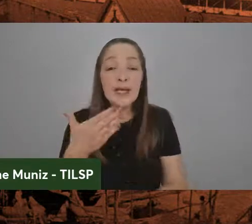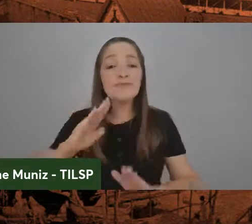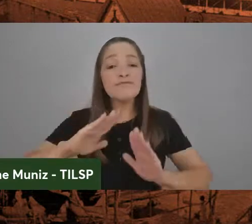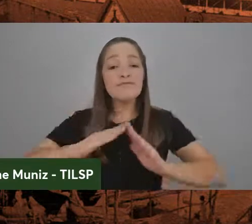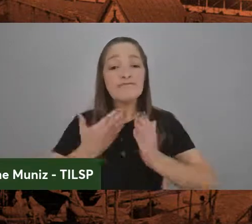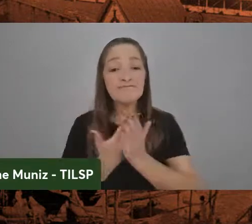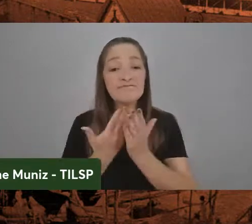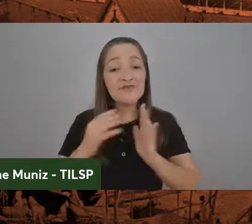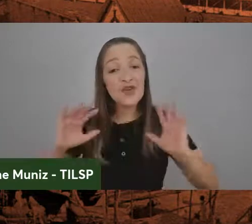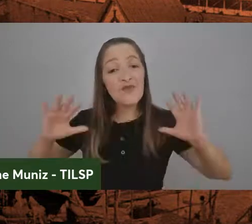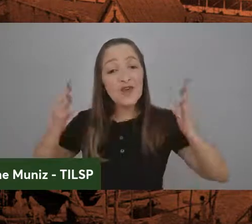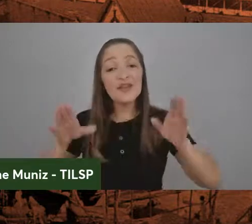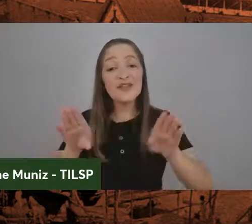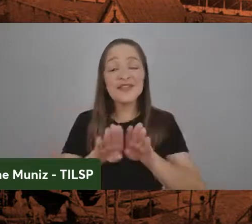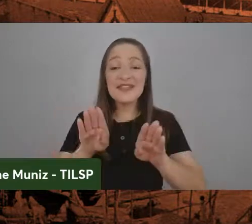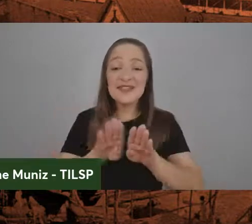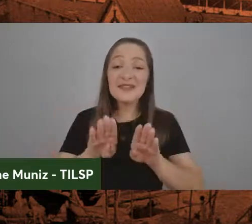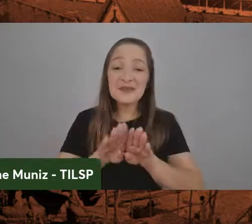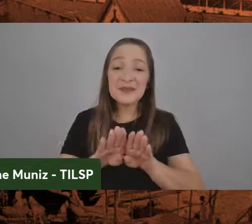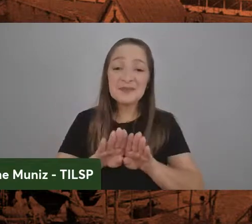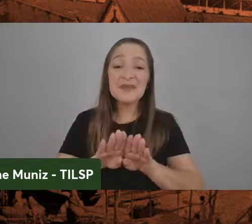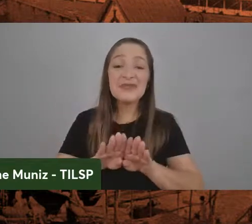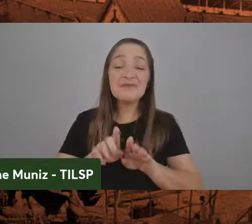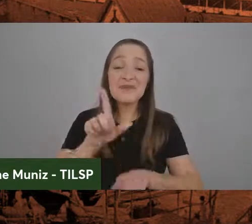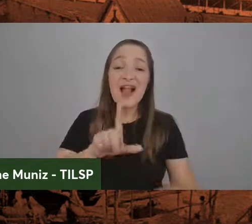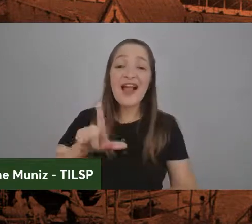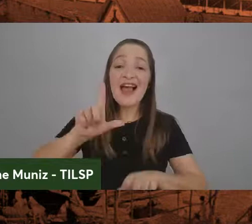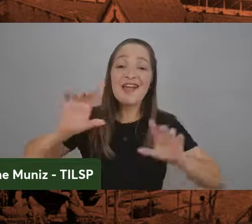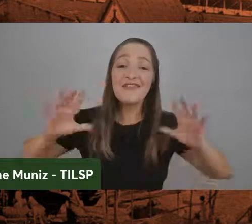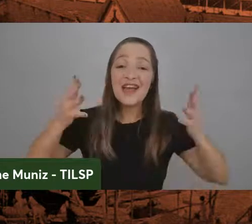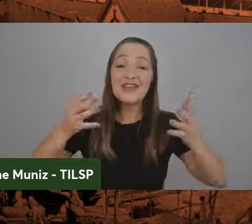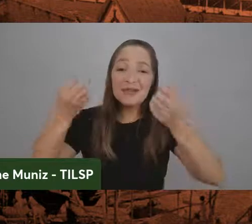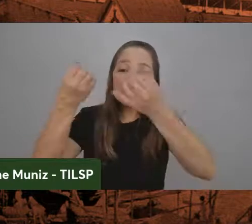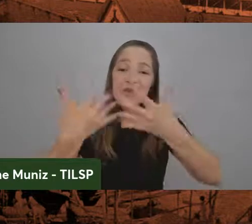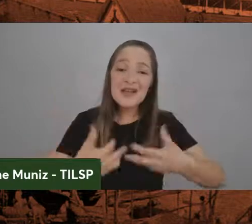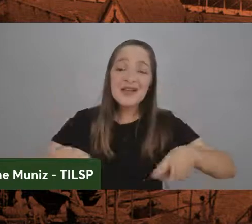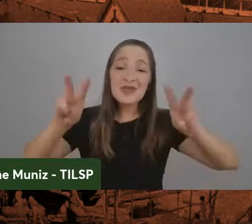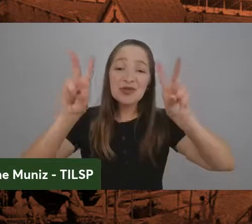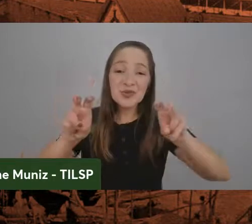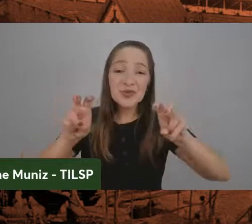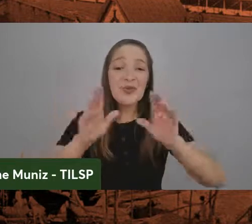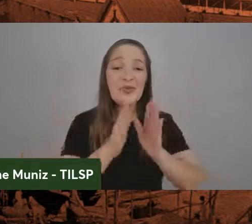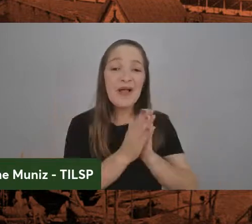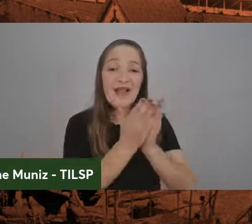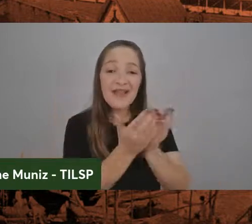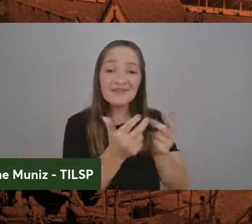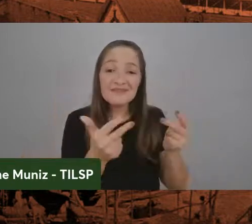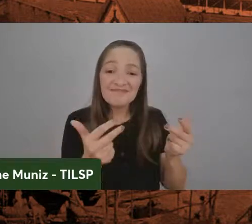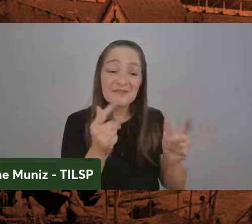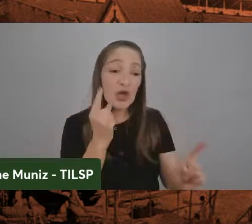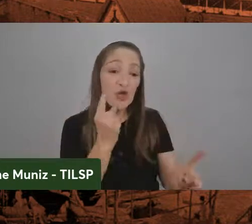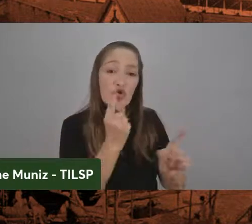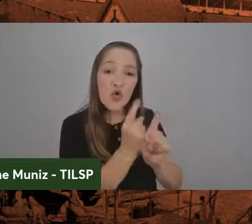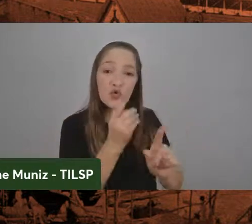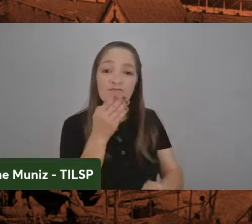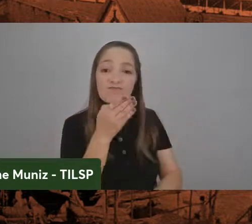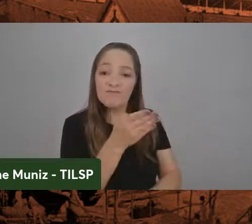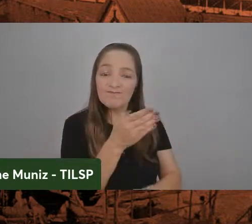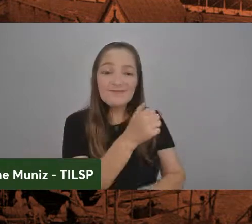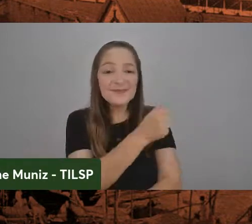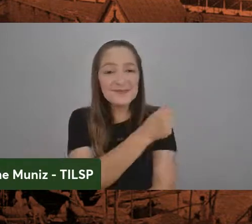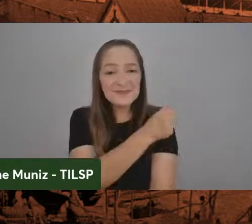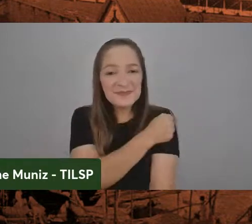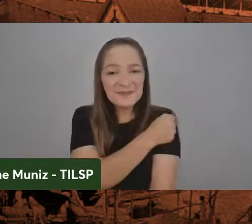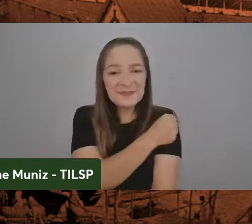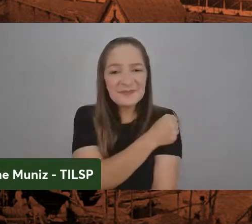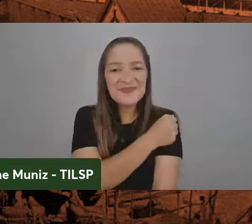para festas literárias, para falar dos livros, para ter esse encontro direto com os alunos. O nosso autor de